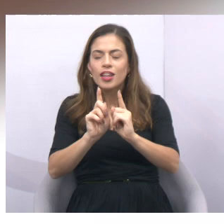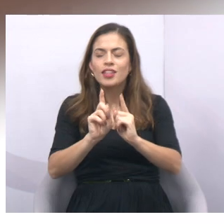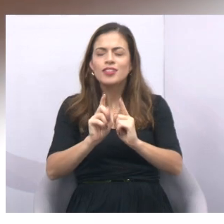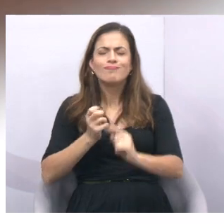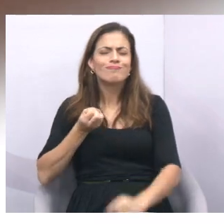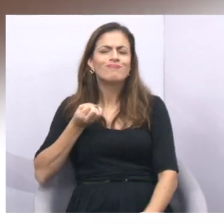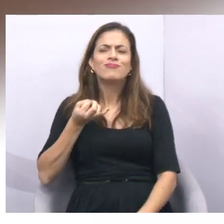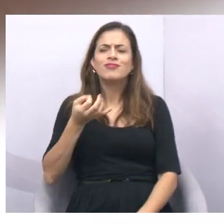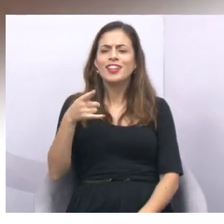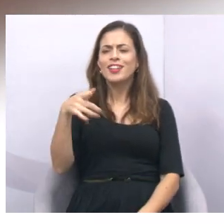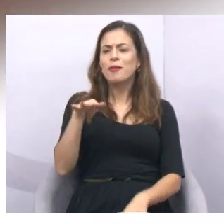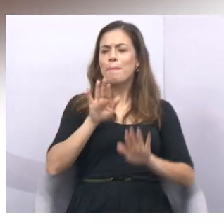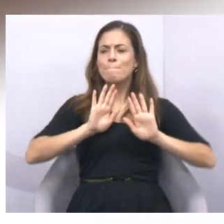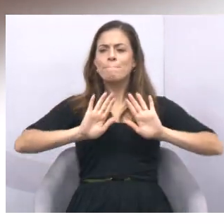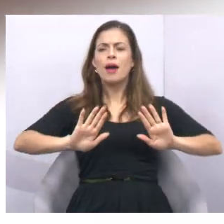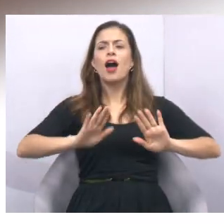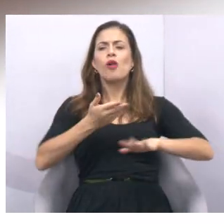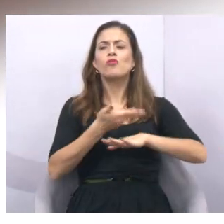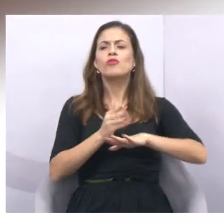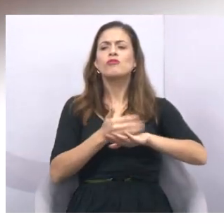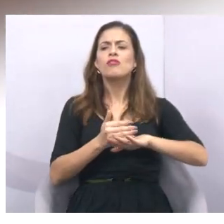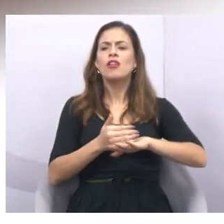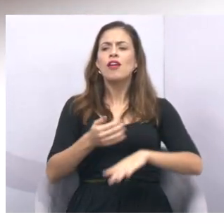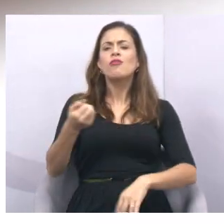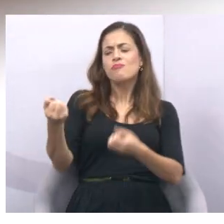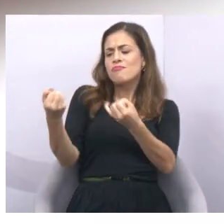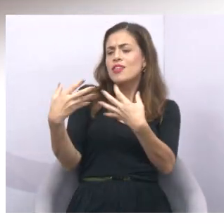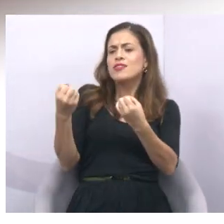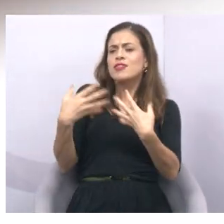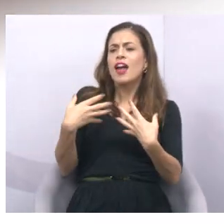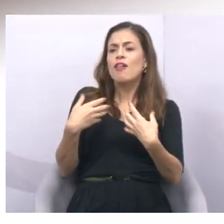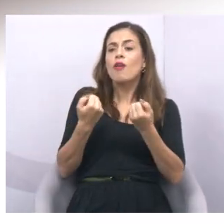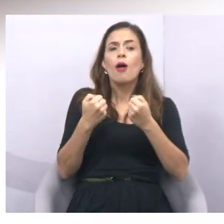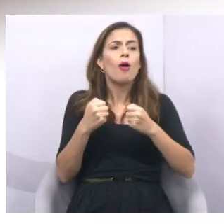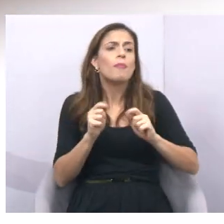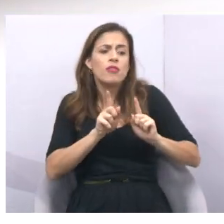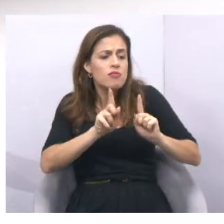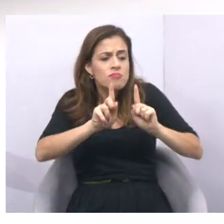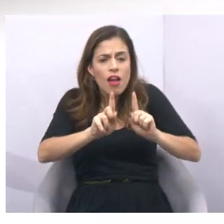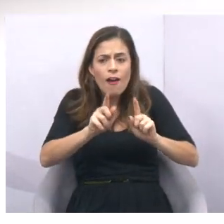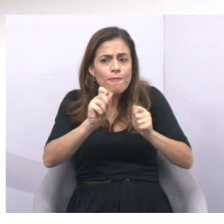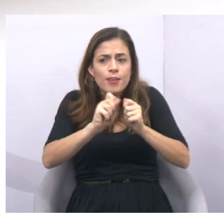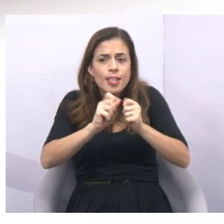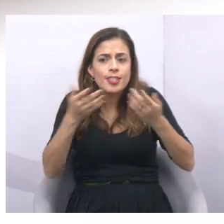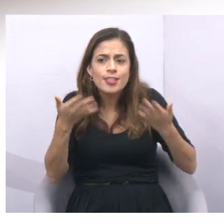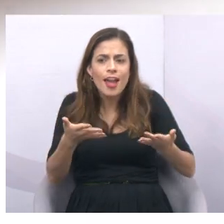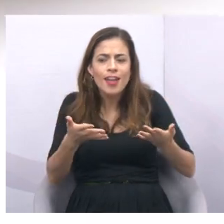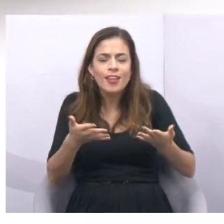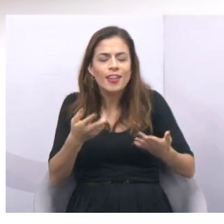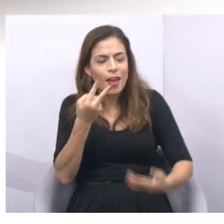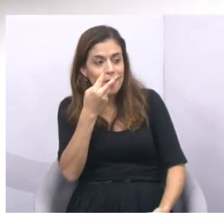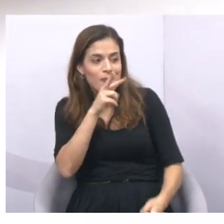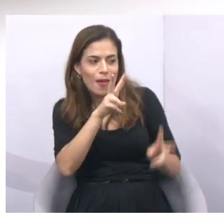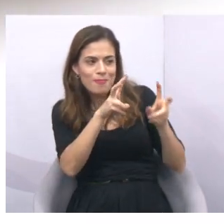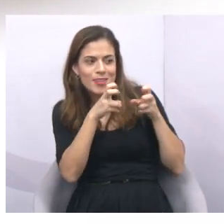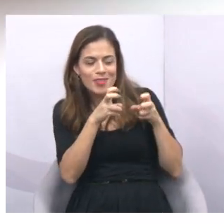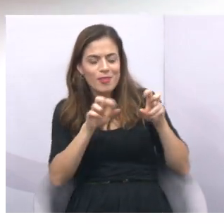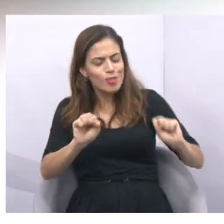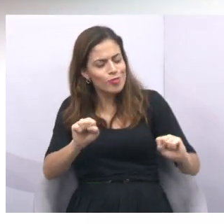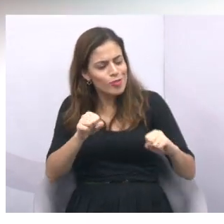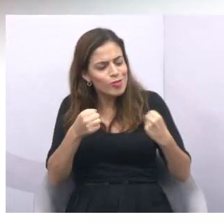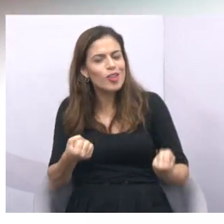ele parava o treino, não é assim que tem que marcar, é desse jeito. A gente percebia a dedicação que ele tinha para todos